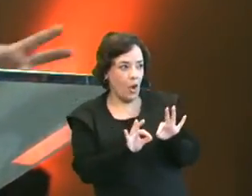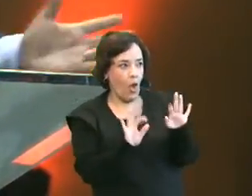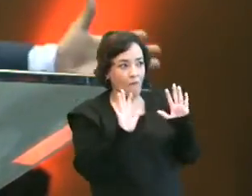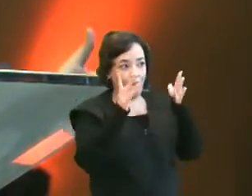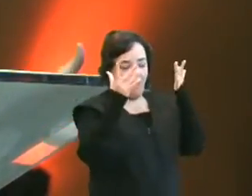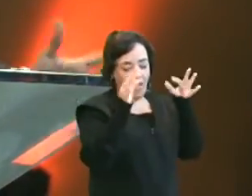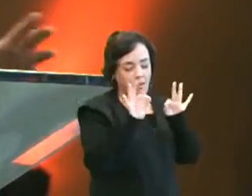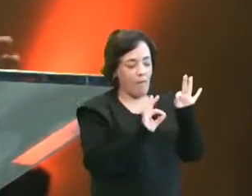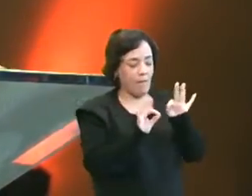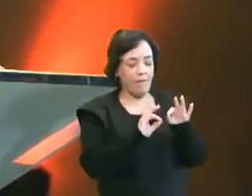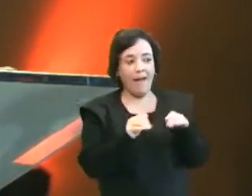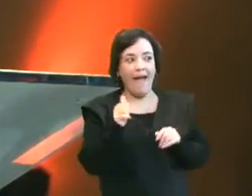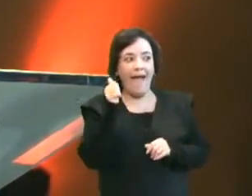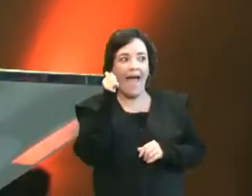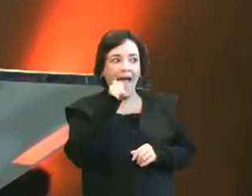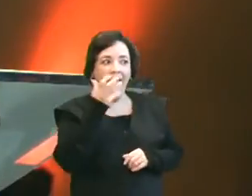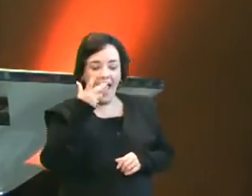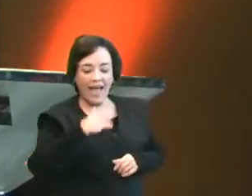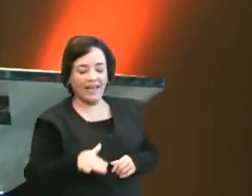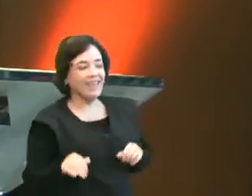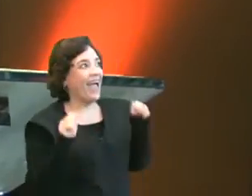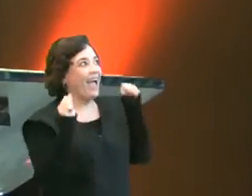pai chegar e o pai não aparecia.